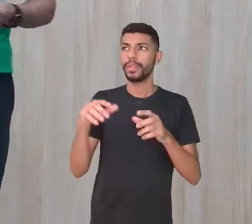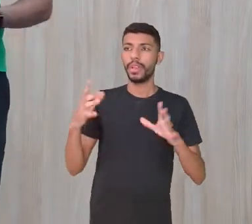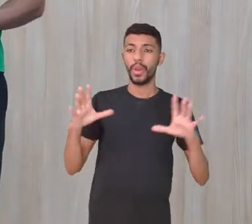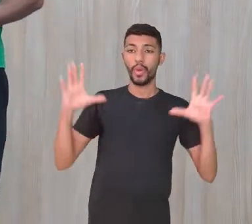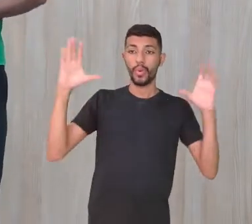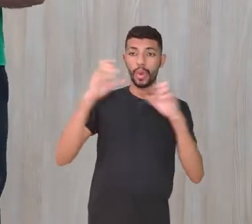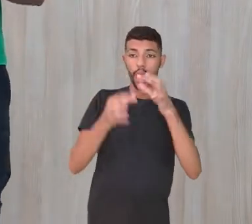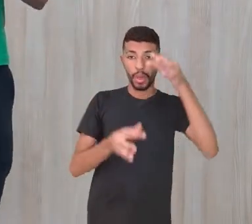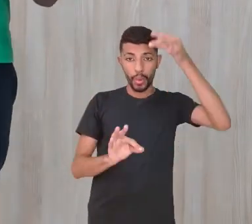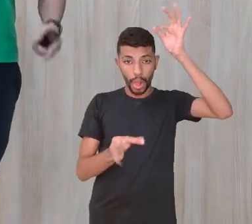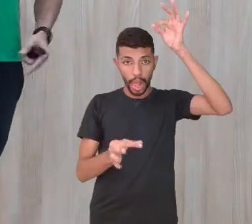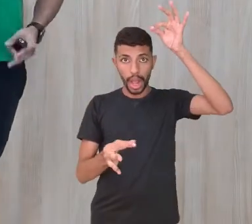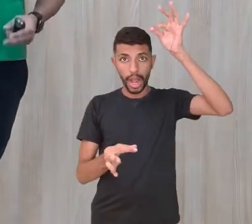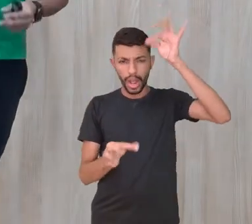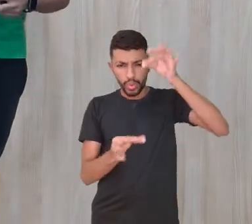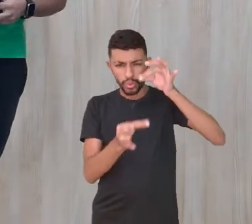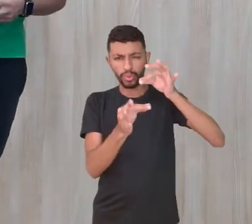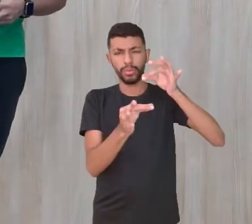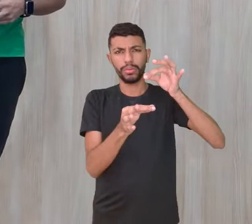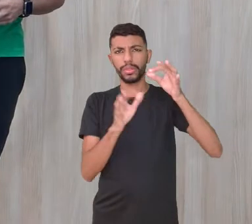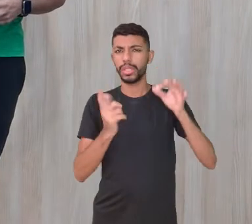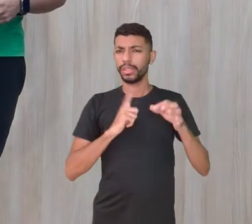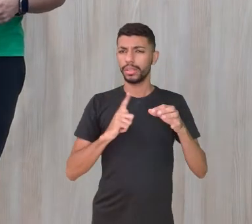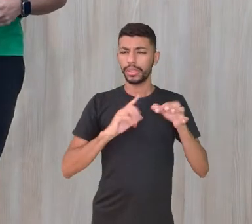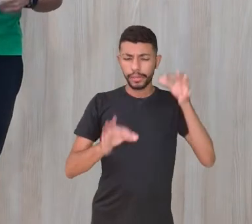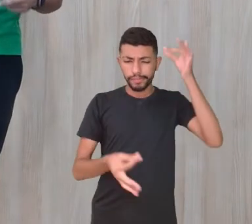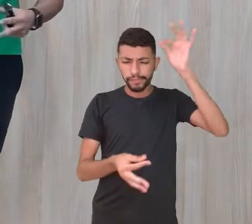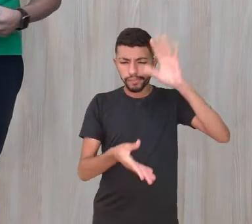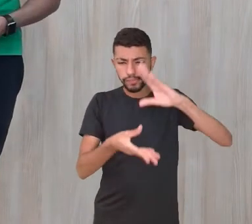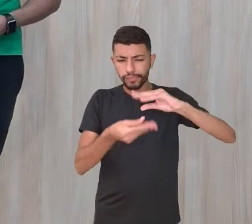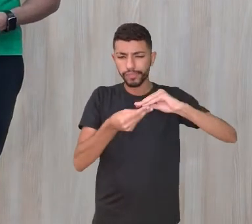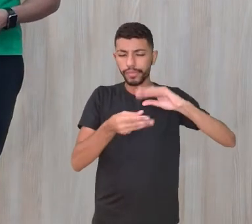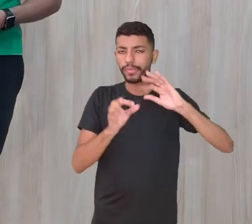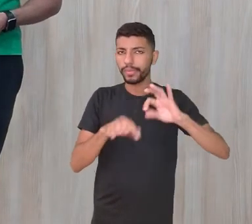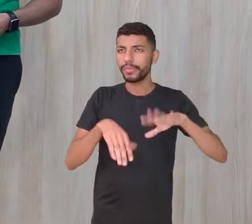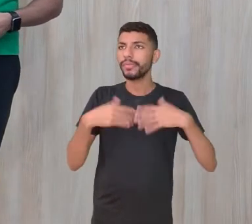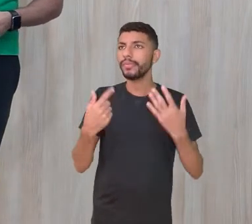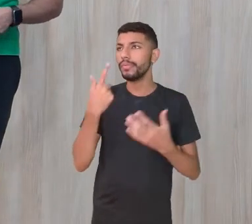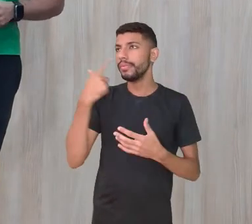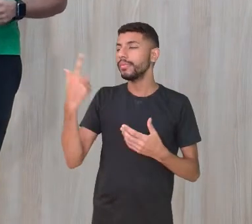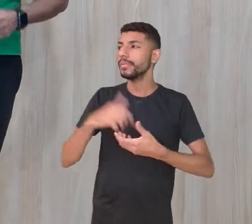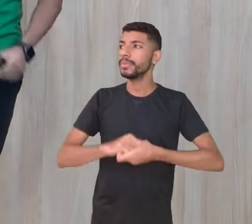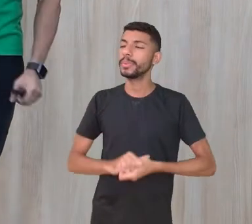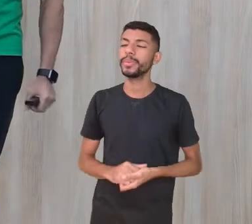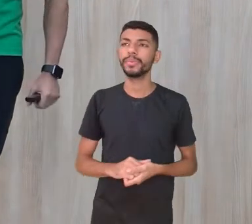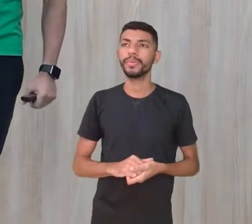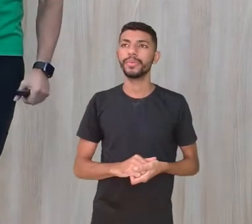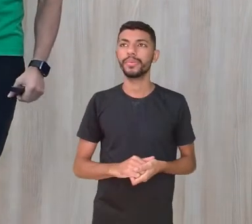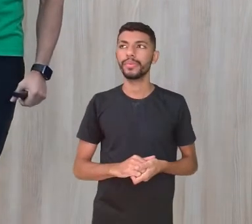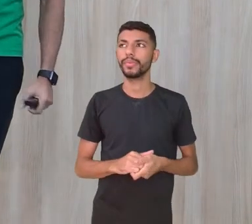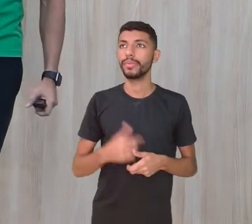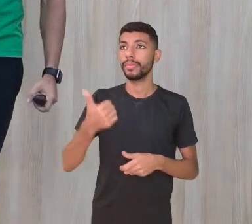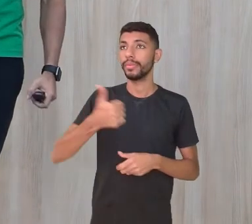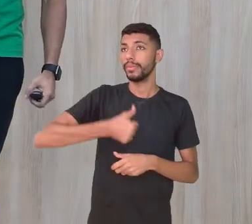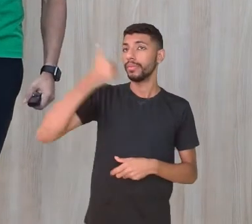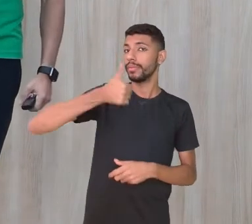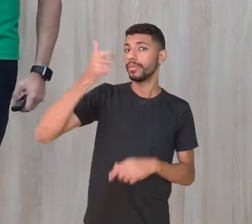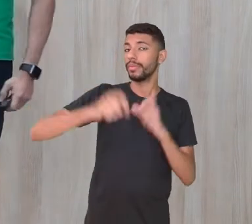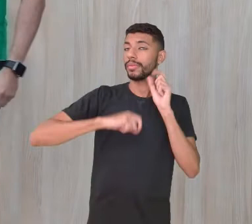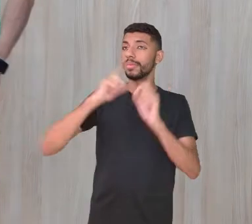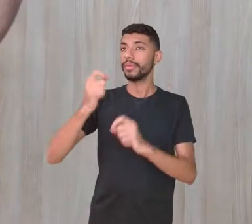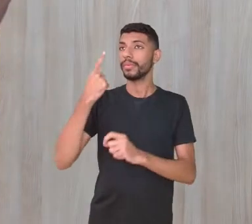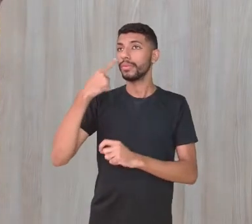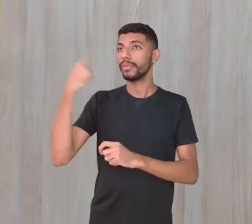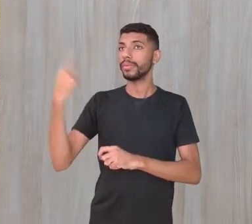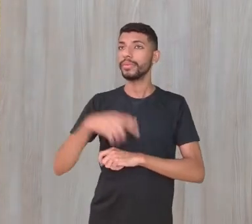e não perca muito tempo na hora de resolver aí um problema, certo? Então, a primeira propriedade da potência, eu